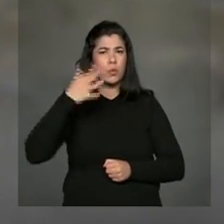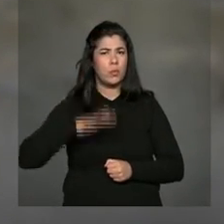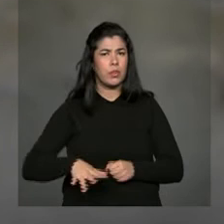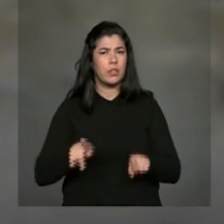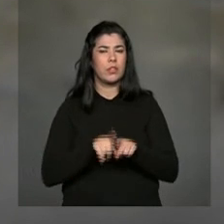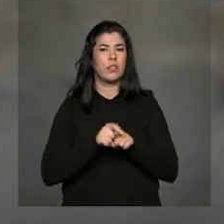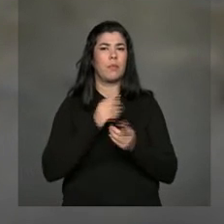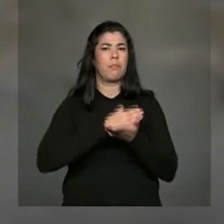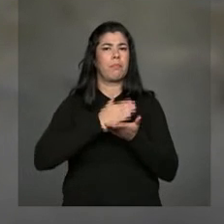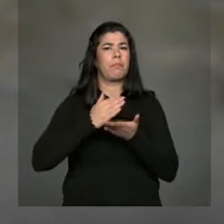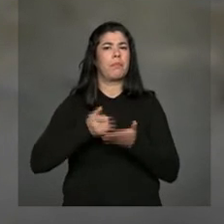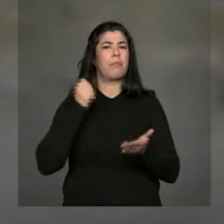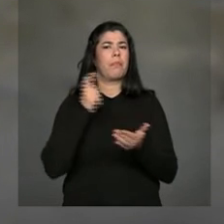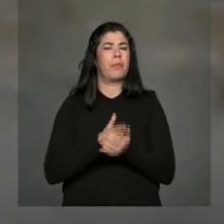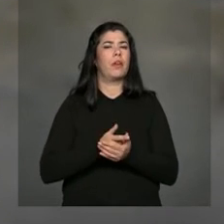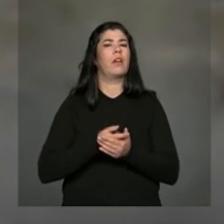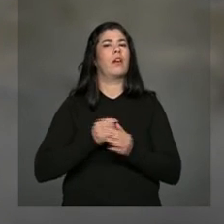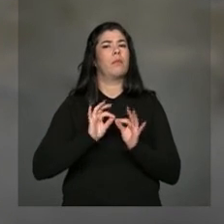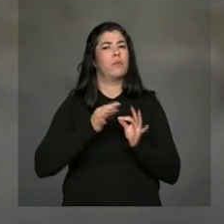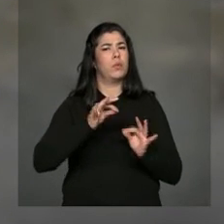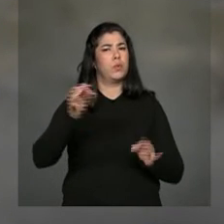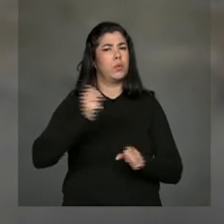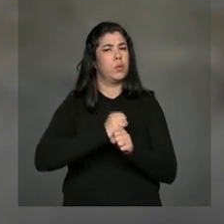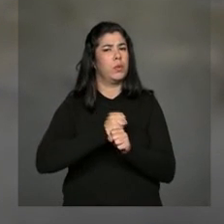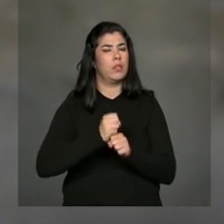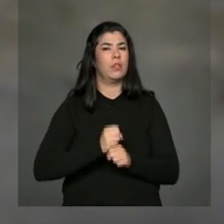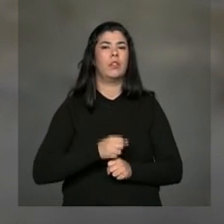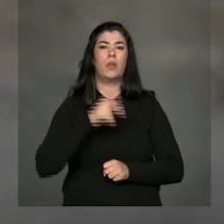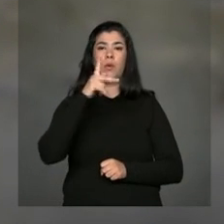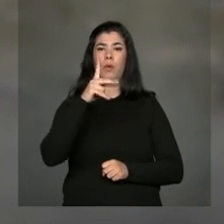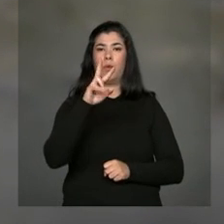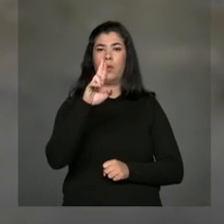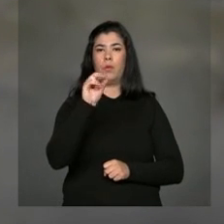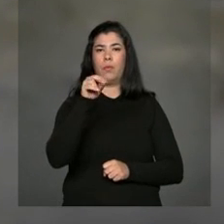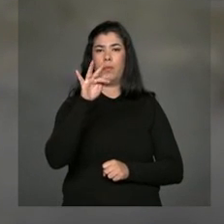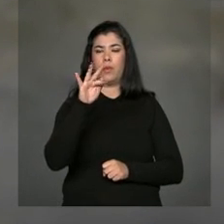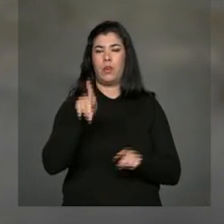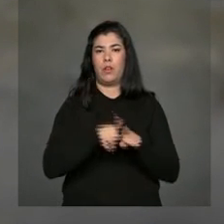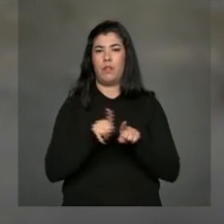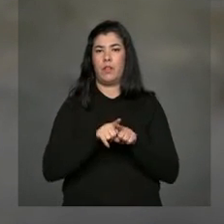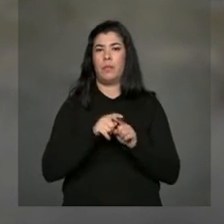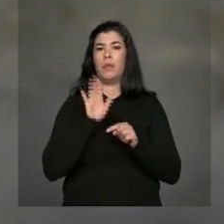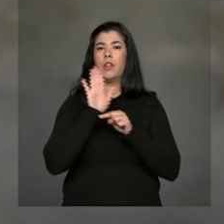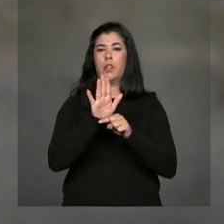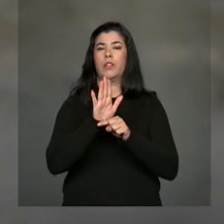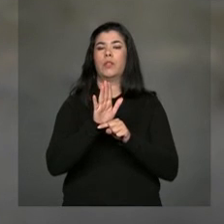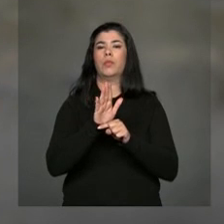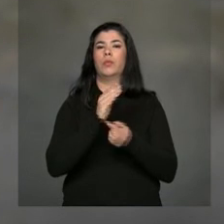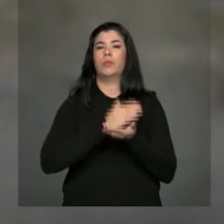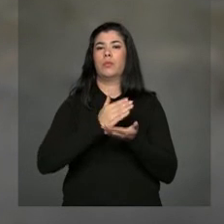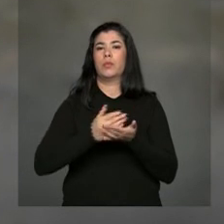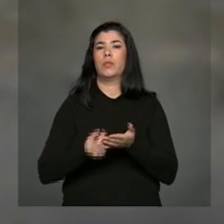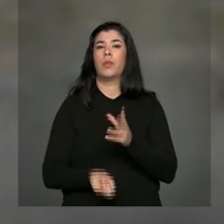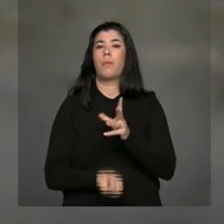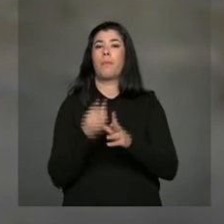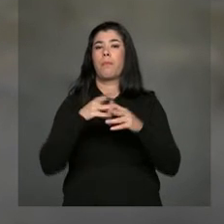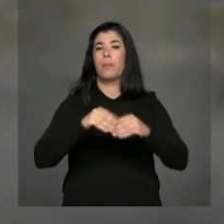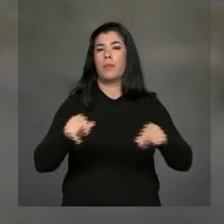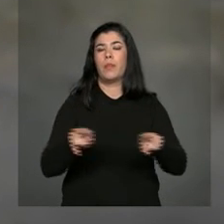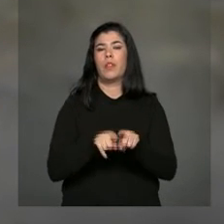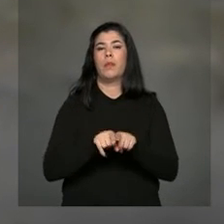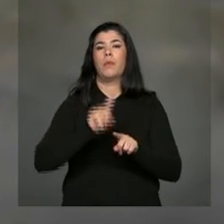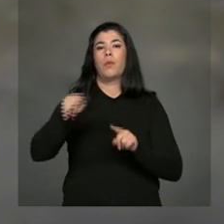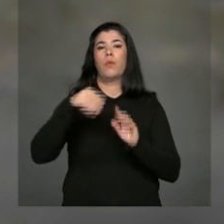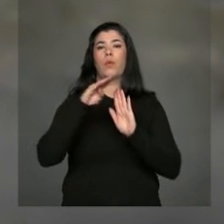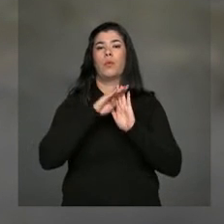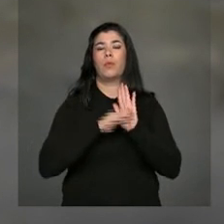de pagamento estendido. O PRONAF Custeio, por exemplo, ajuda a cobrir custos da produção. Já o PRONAF Mais Alimentos é